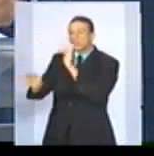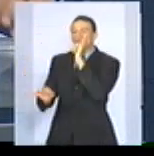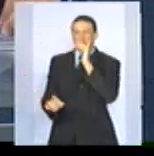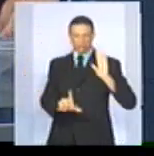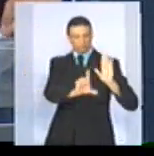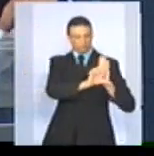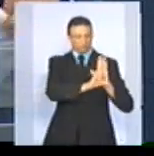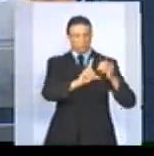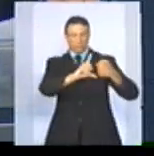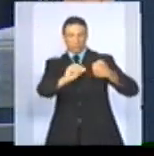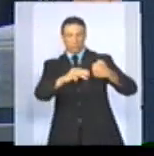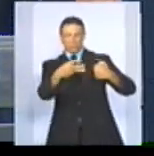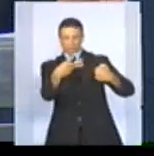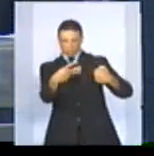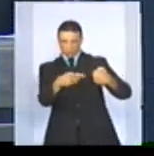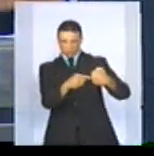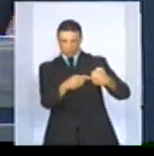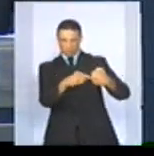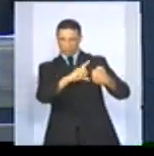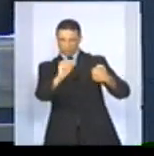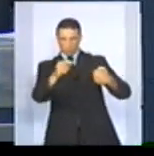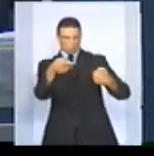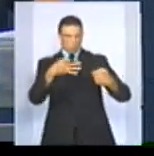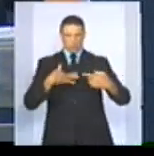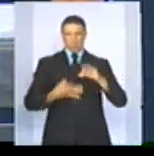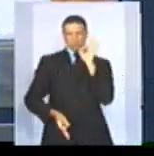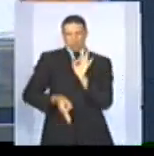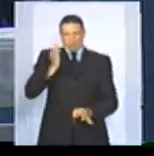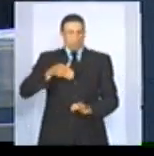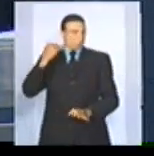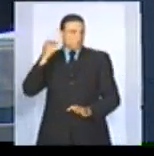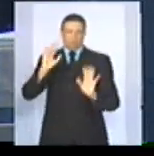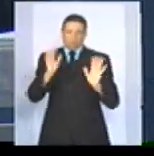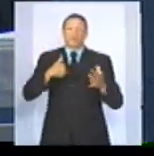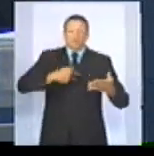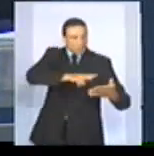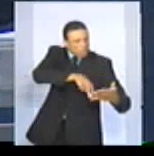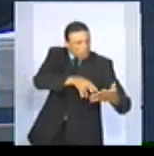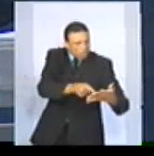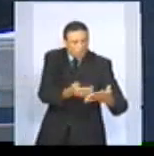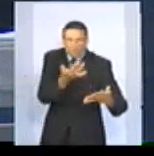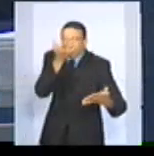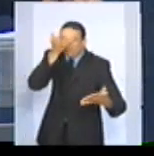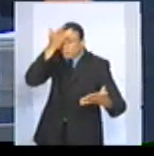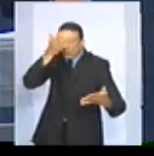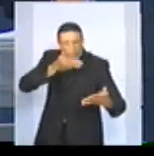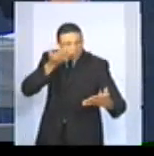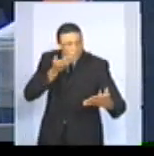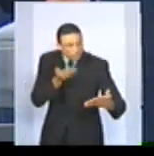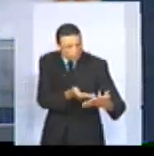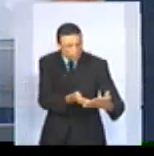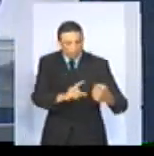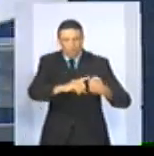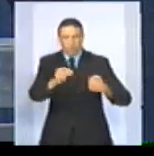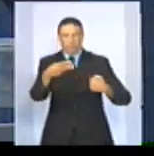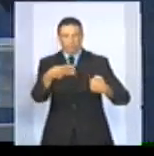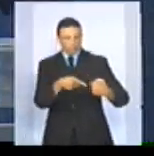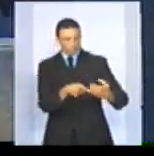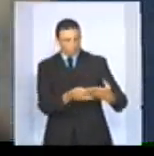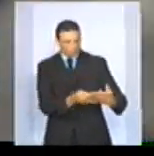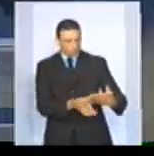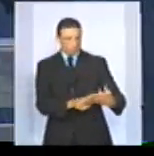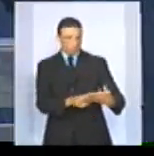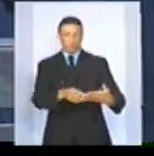artigo 3º da Lei eu não sou jurídica mas basta ler o artigo 3º o primeiro ponto do artigo